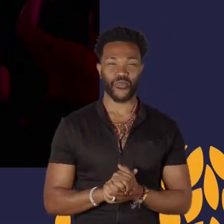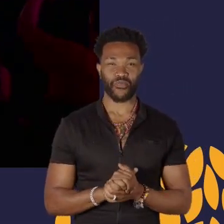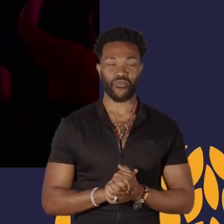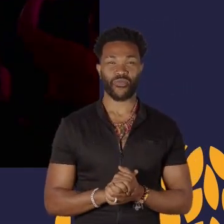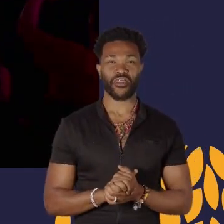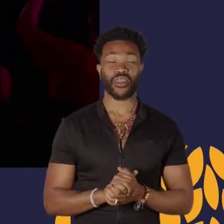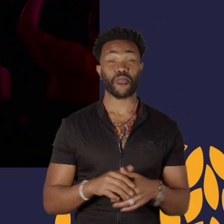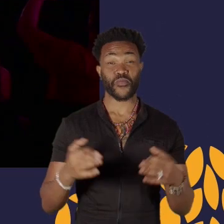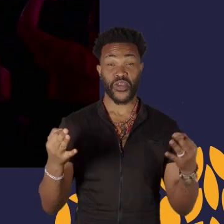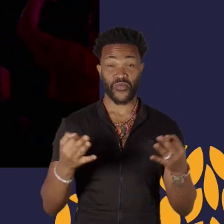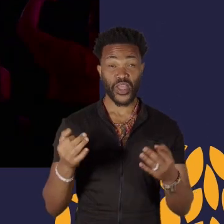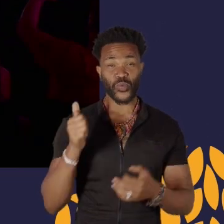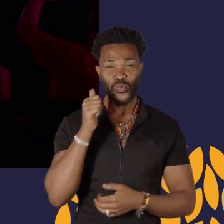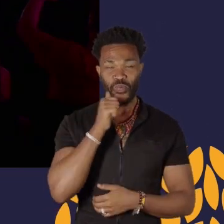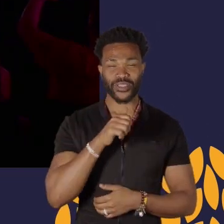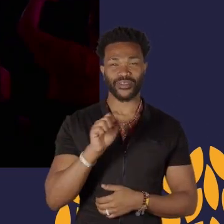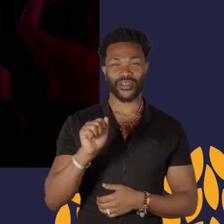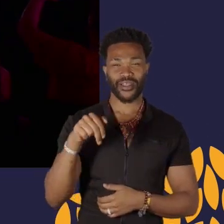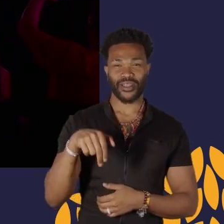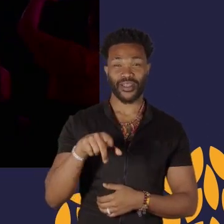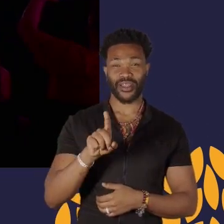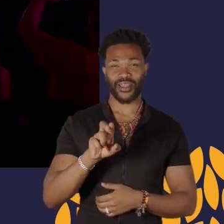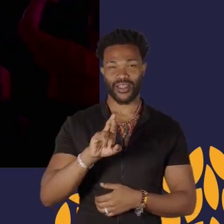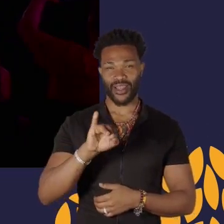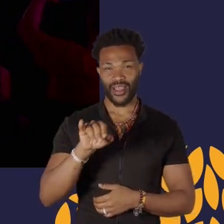Bem-vindo, doutora Andréa, tudo bem? Por favor. Bem, obrigada.